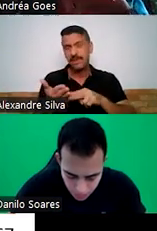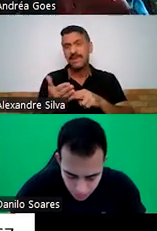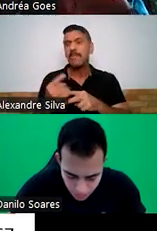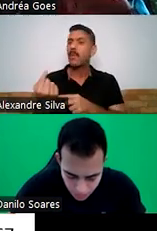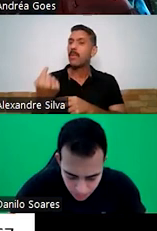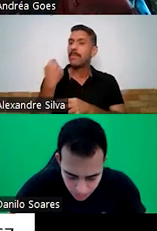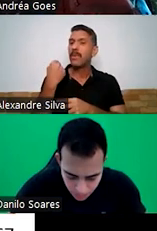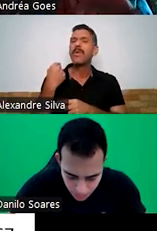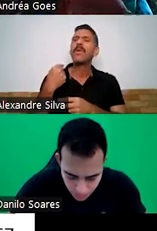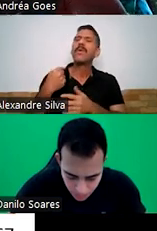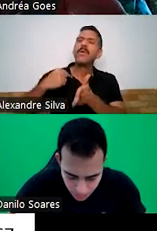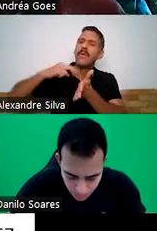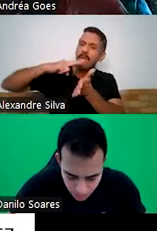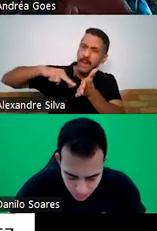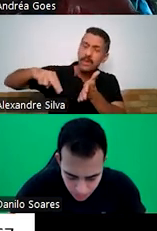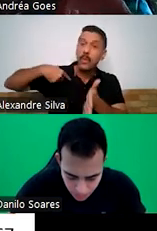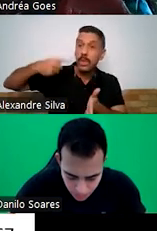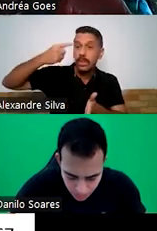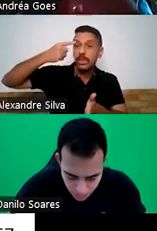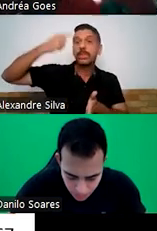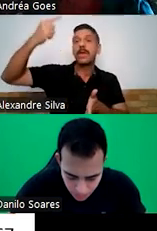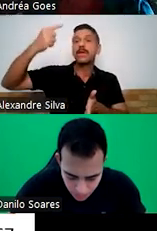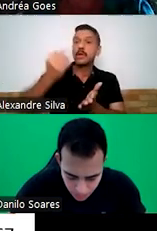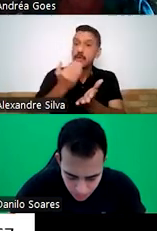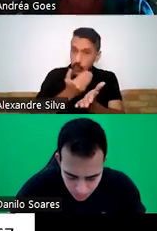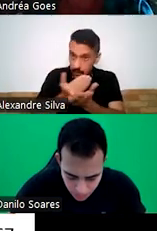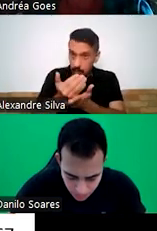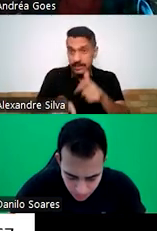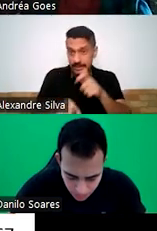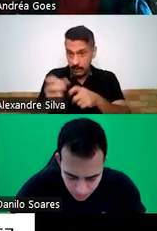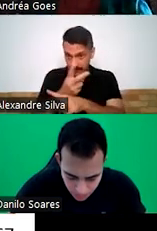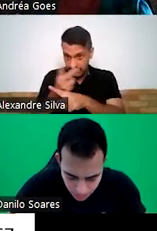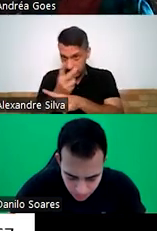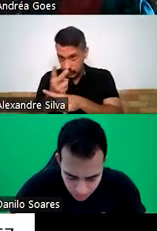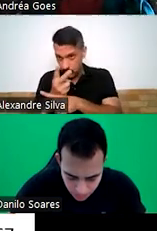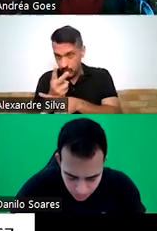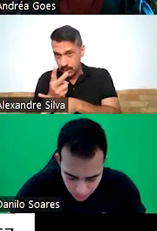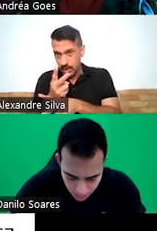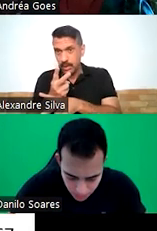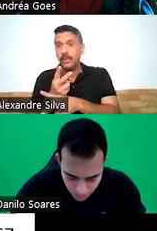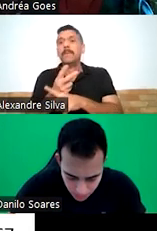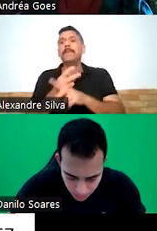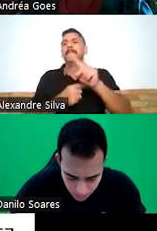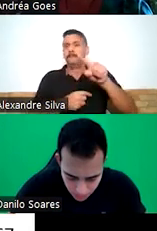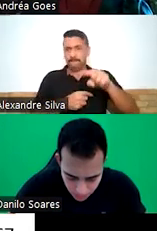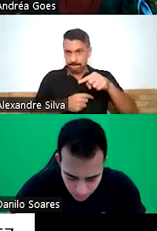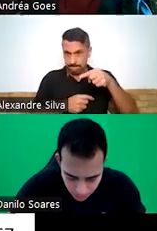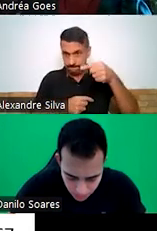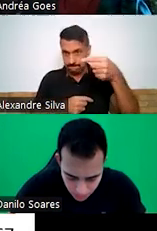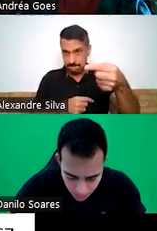atrás, quando eu tive a ideia, já que a gente começou com O Tempo e o Vento, depois a gente passou